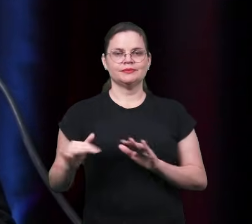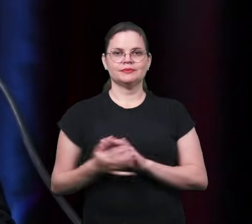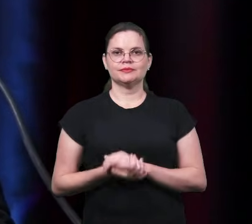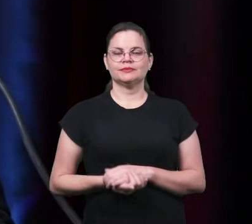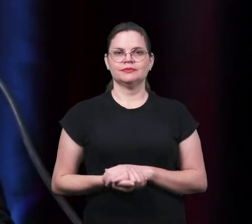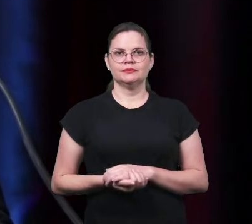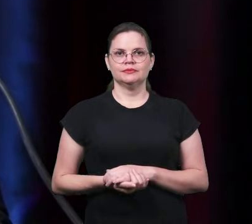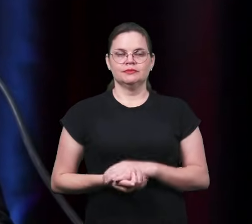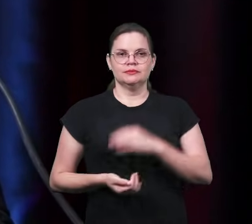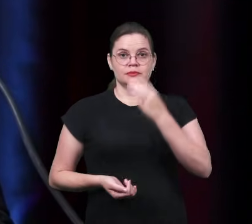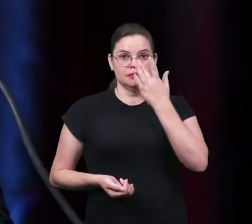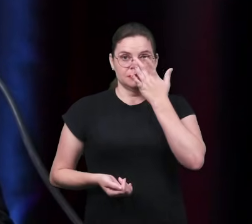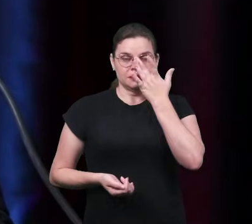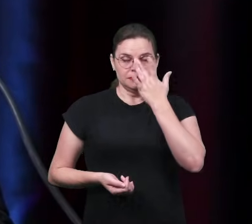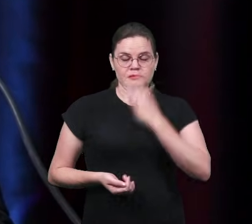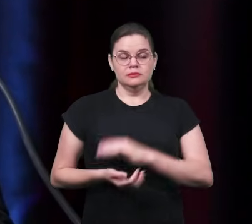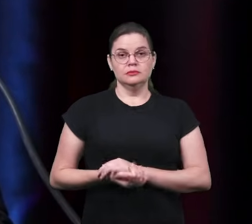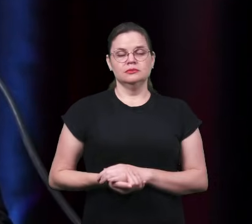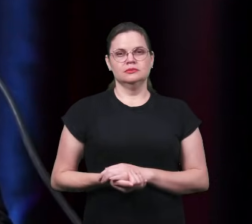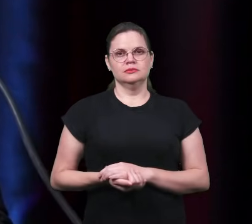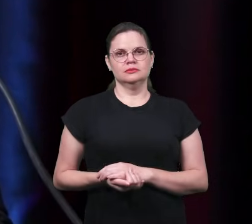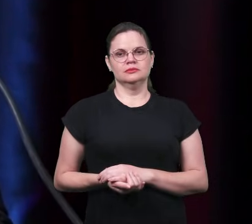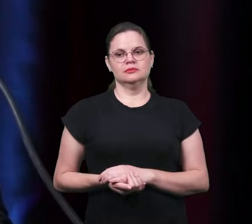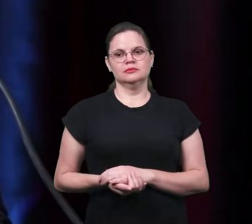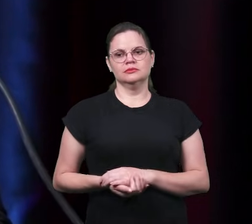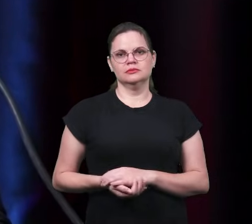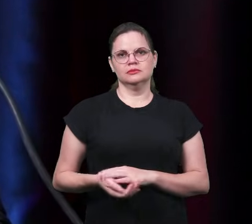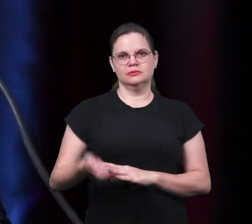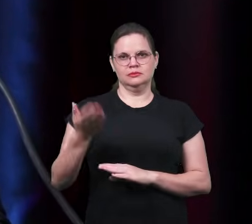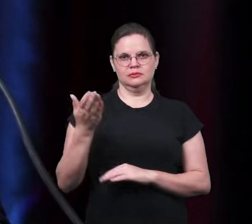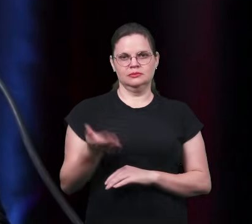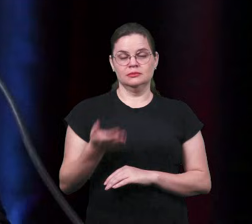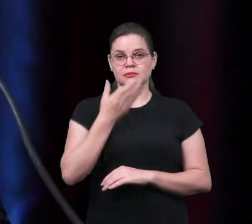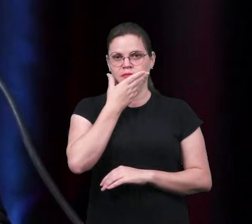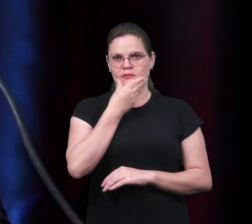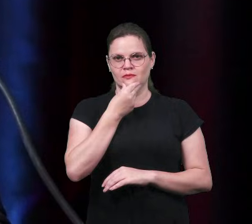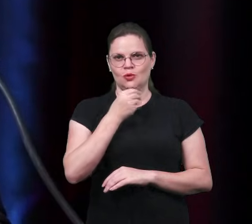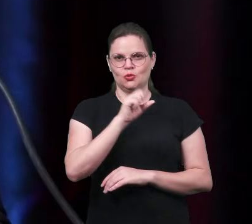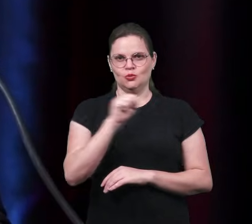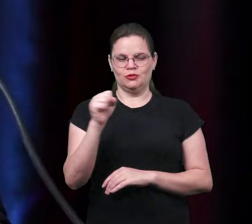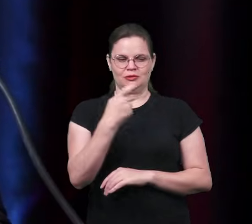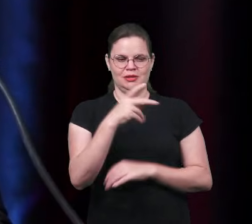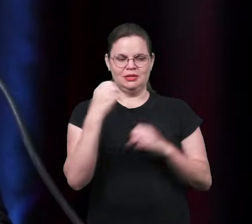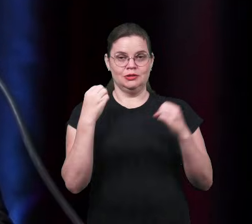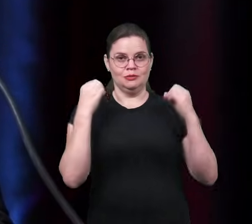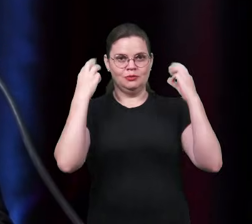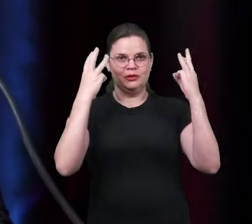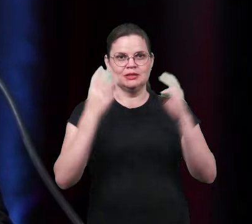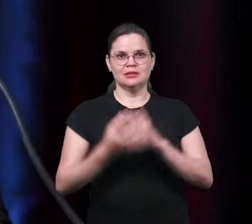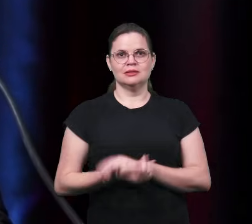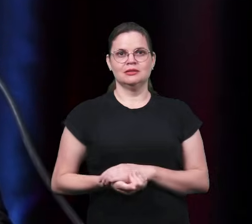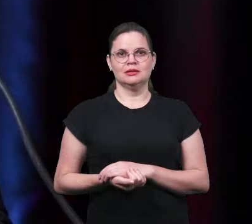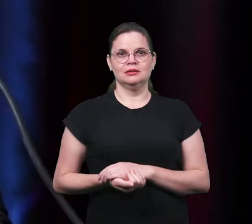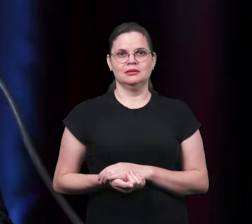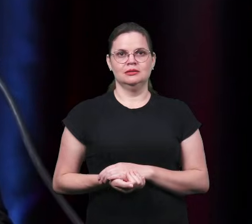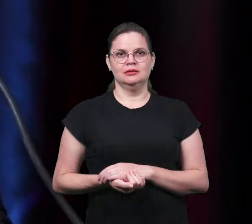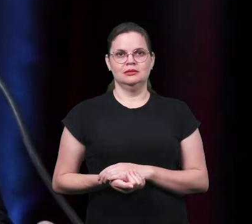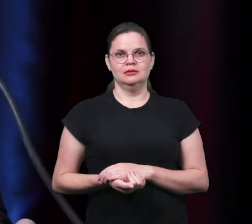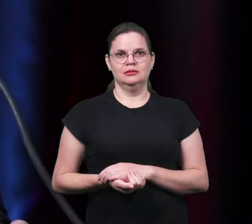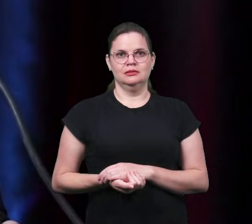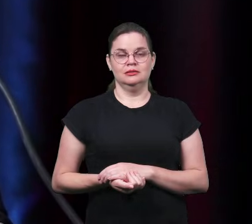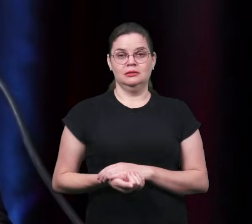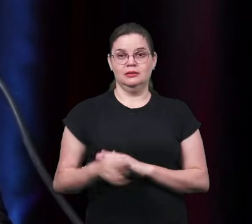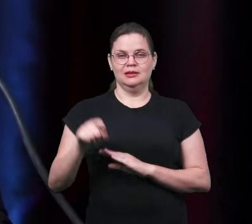de Jetro aqui agora, ele traz, como nós vamos abordar aqui,